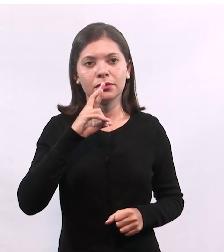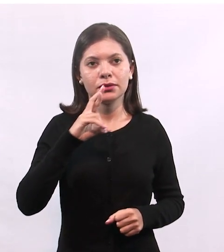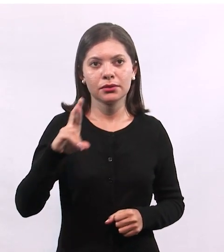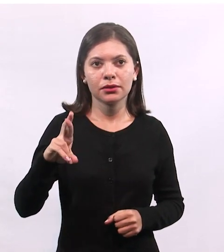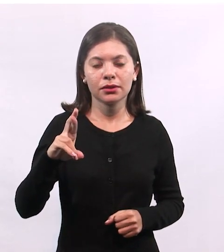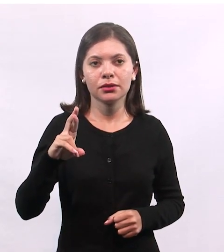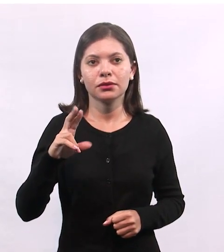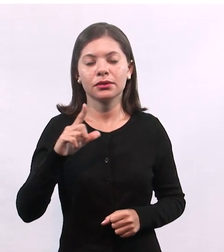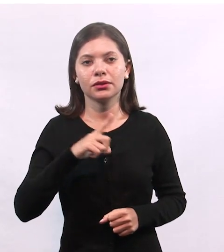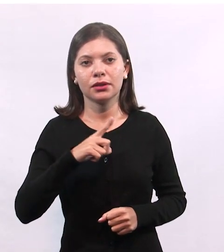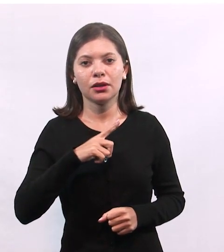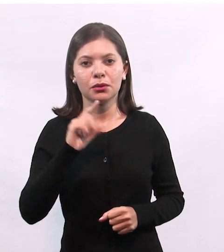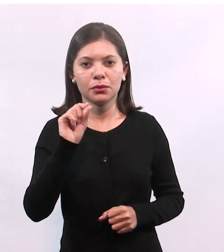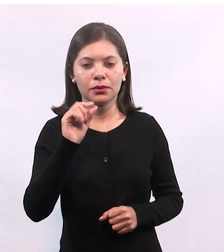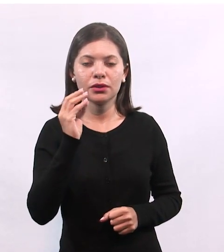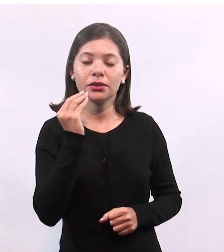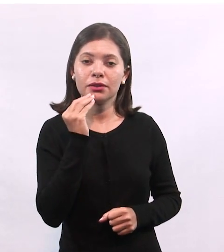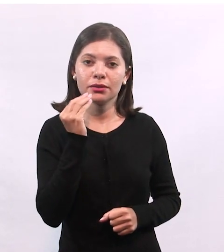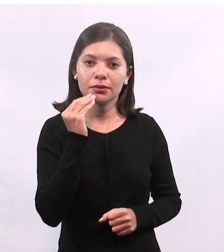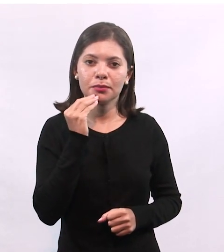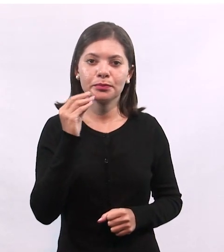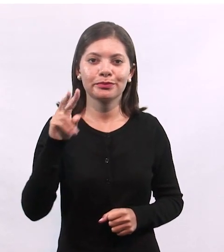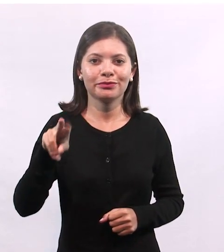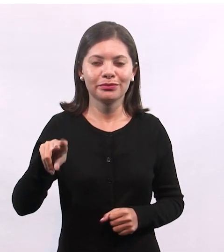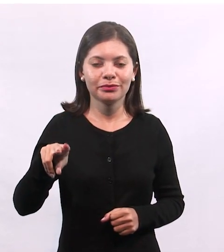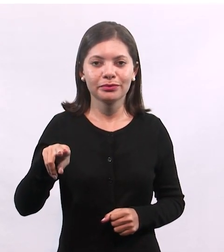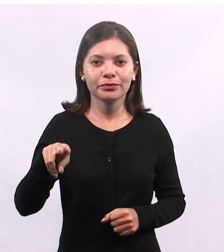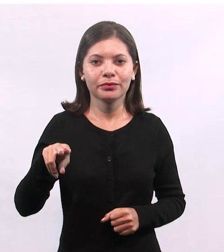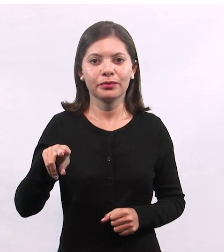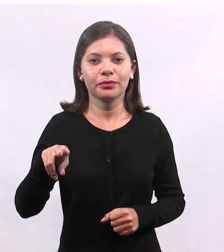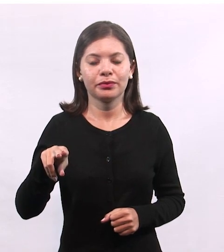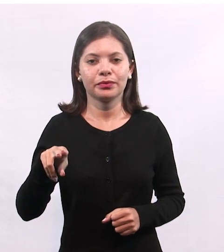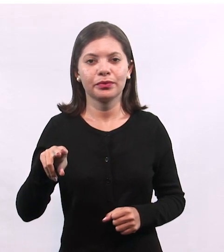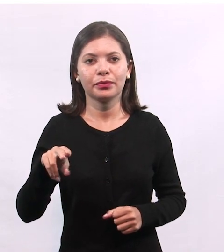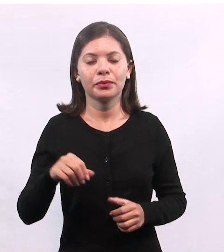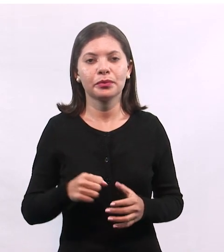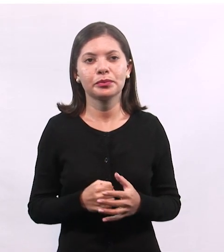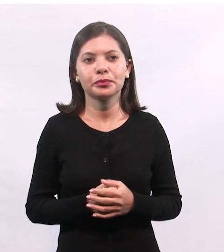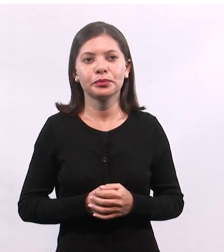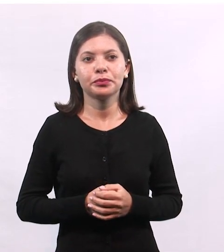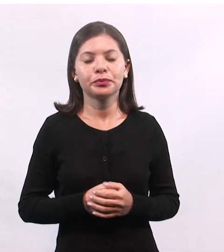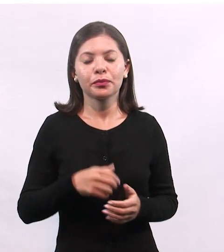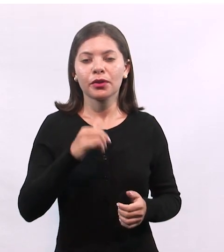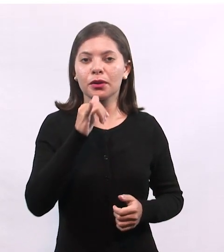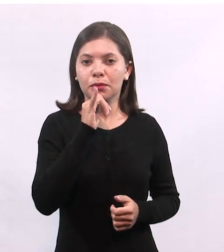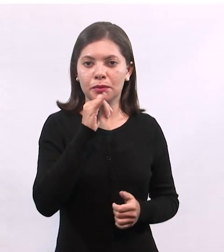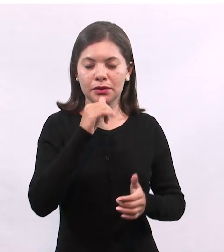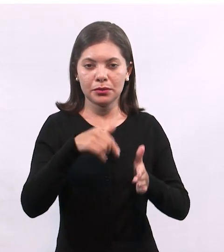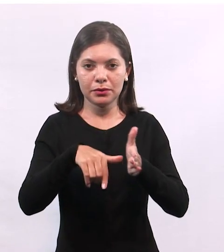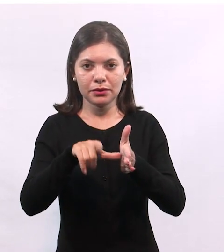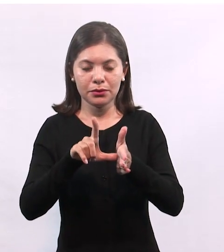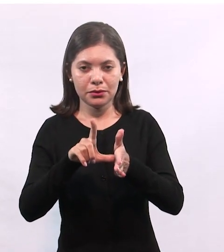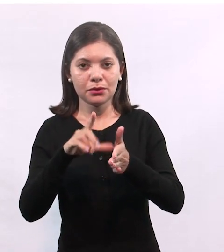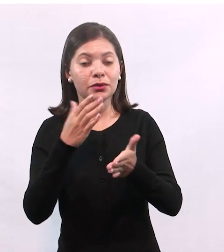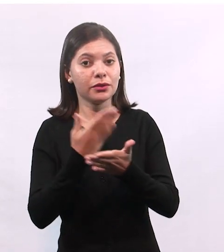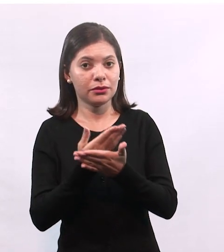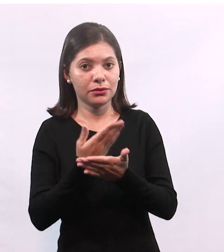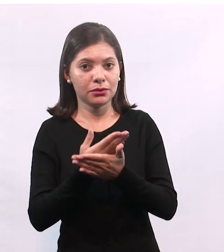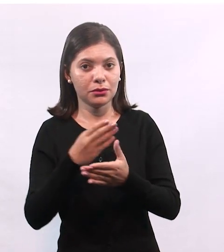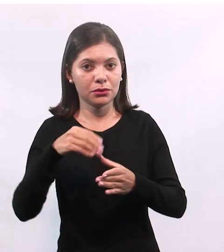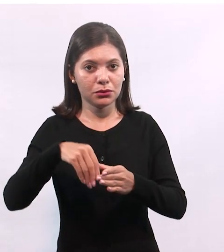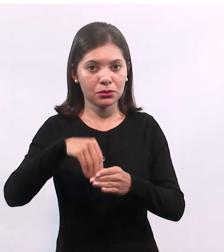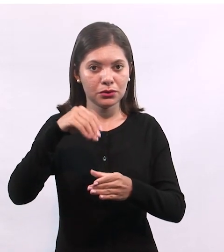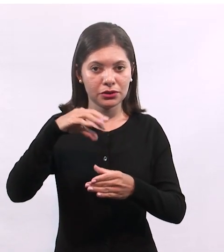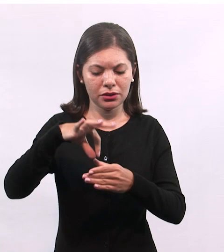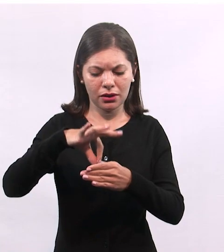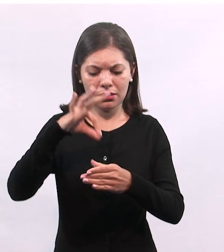um daqueles resultados tem a mesma chance de acontecer e a gente assumiu isso no exemplo anterior quando a gente